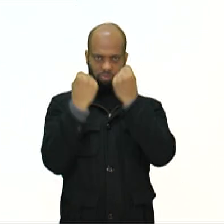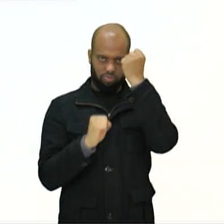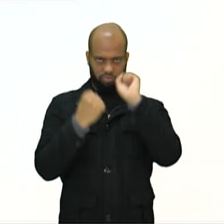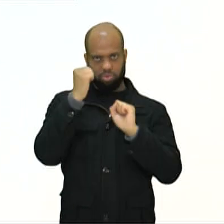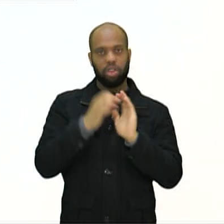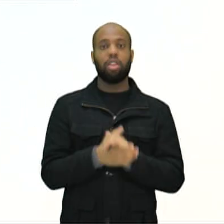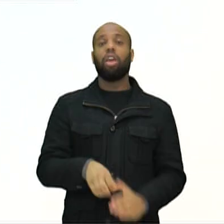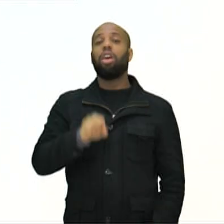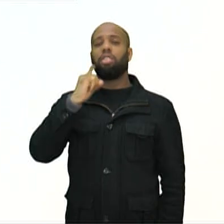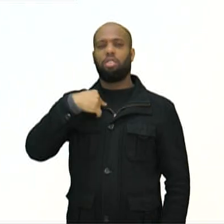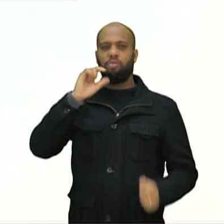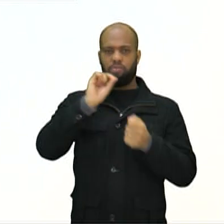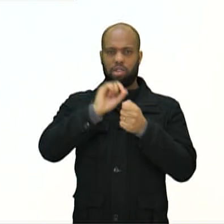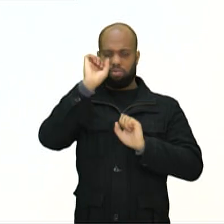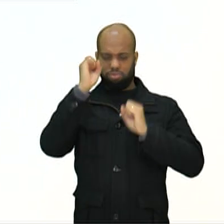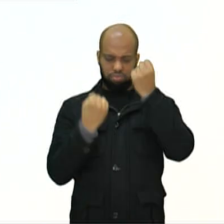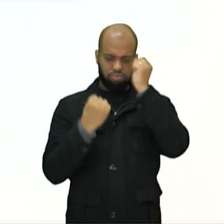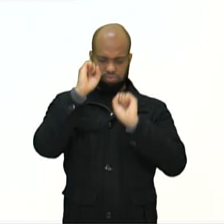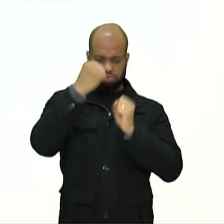penso em exercício físico,